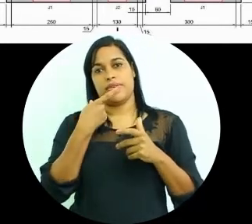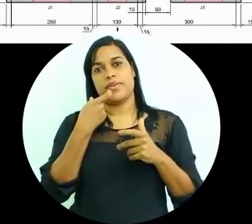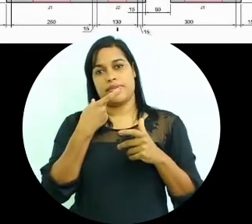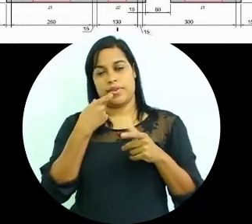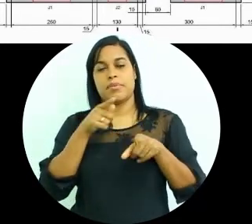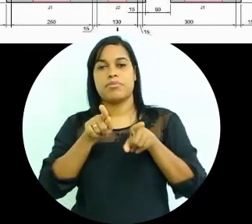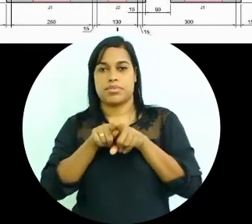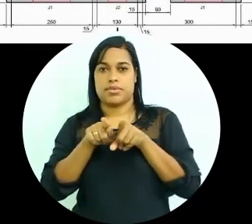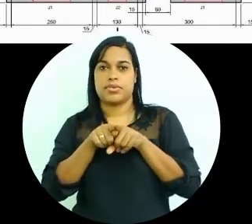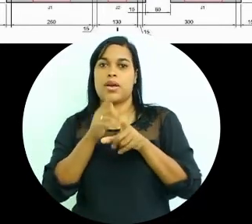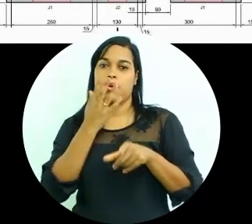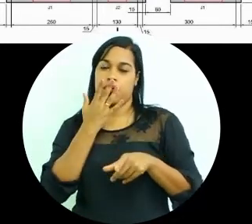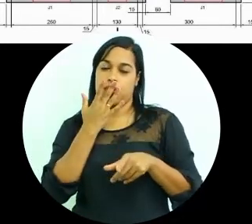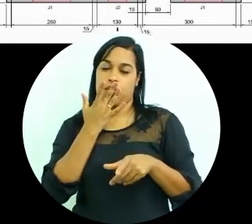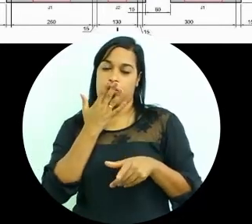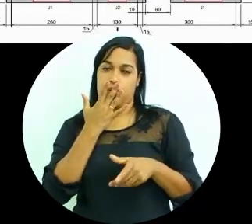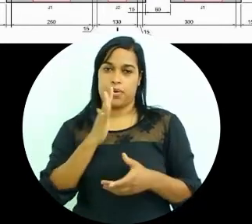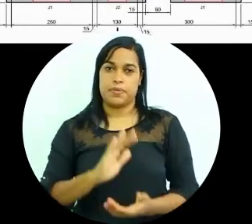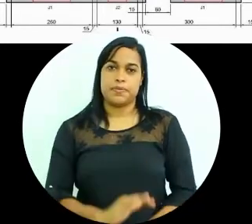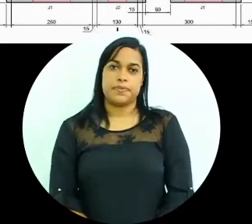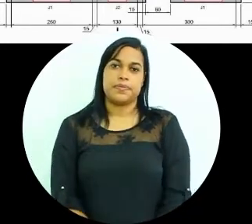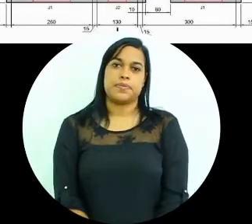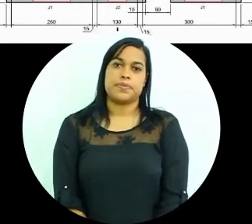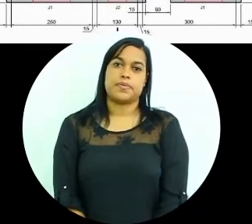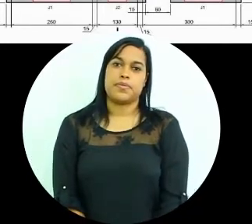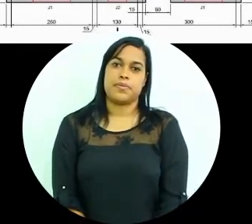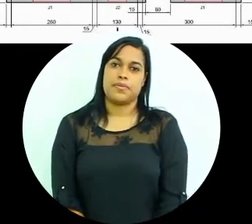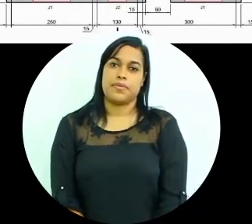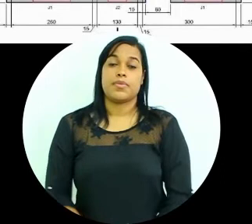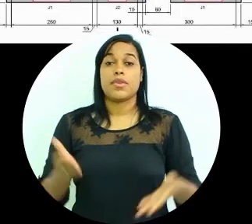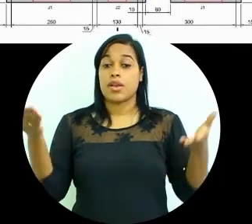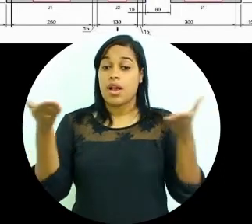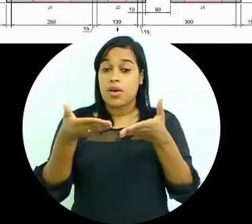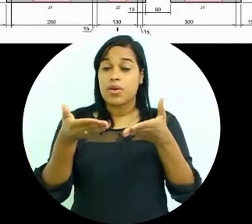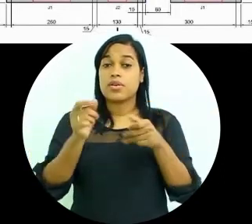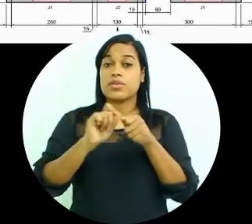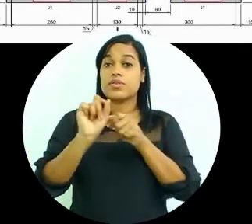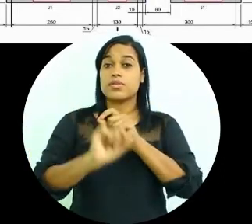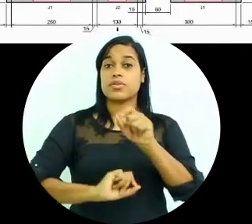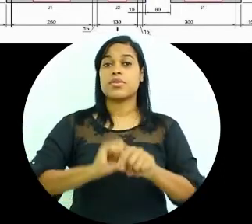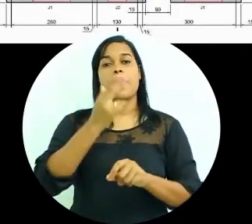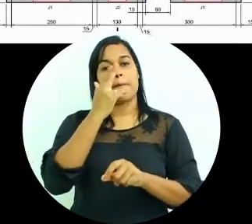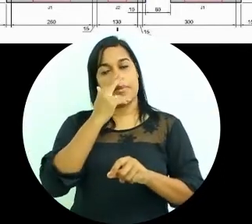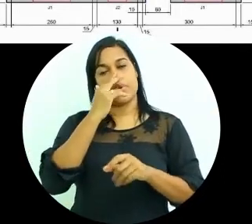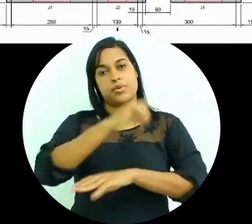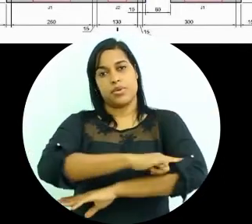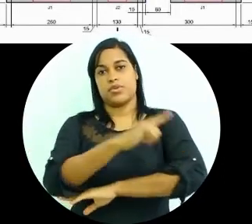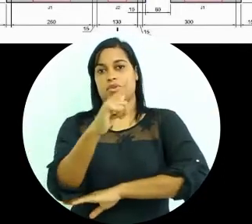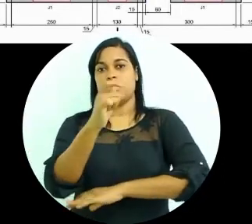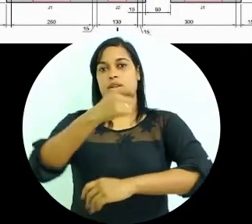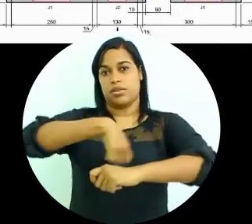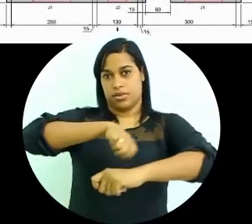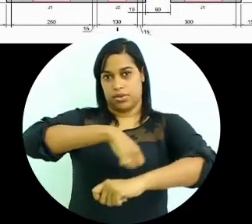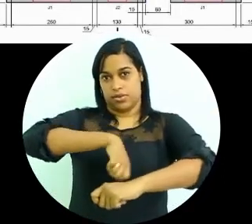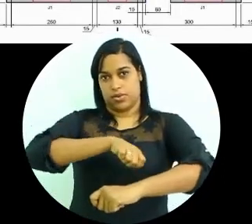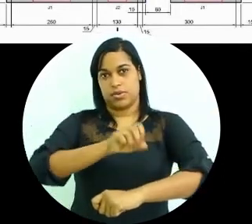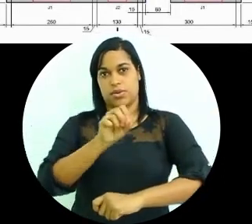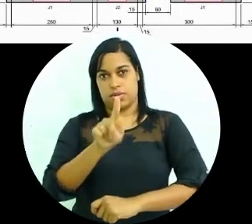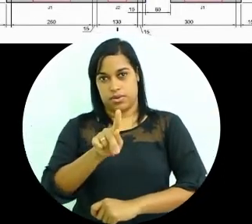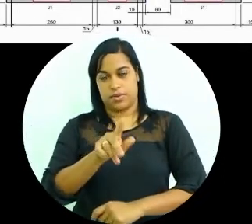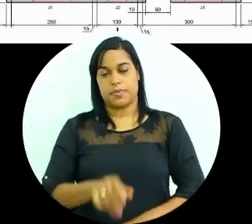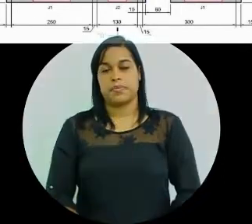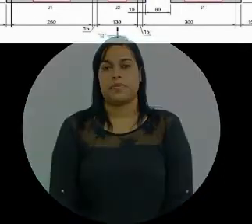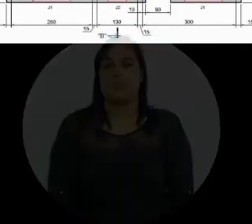das linhas representadas em vermelho. E agora nós faremos a mesma coisa na janela da cozinha.